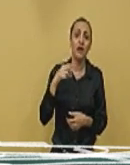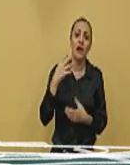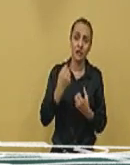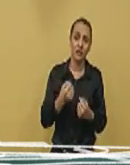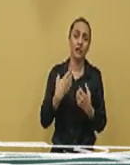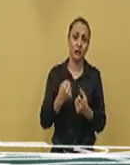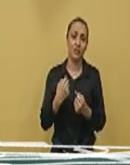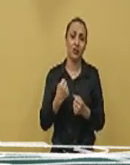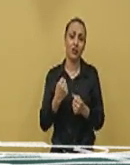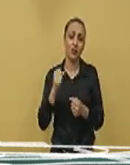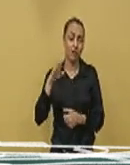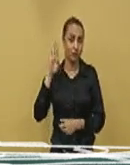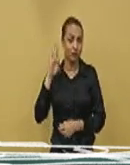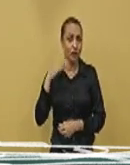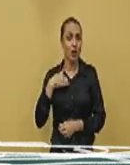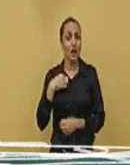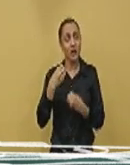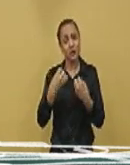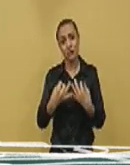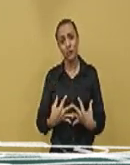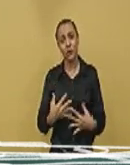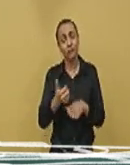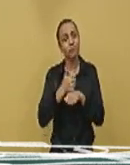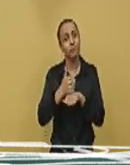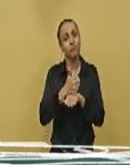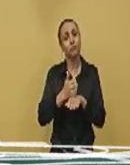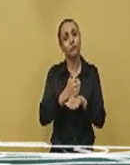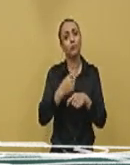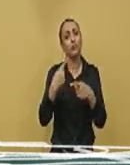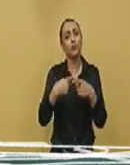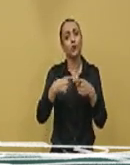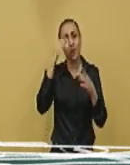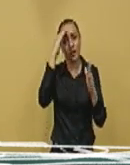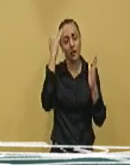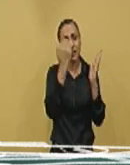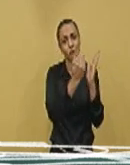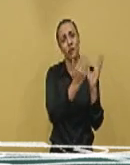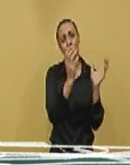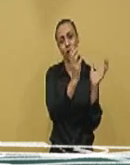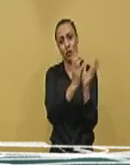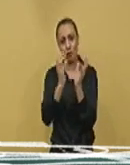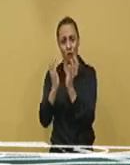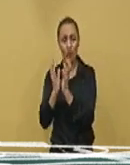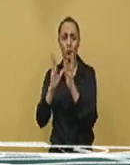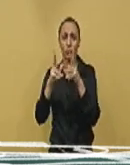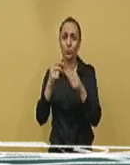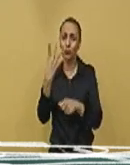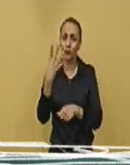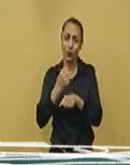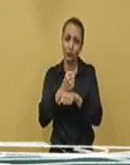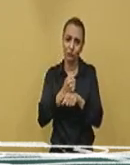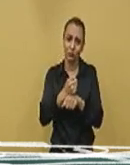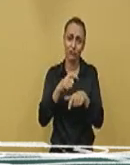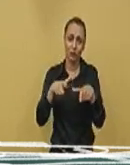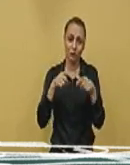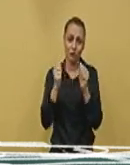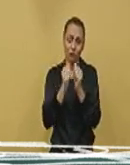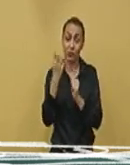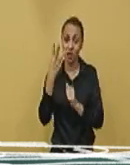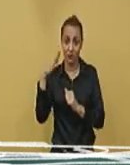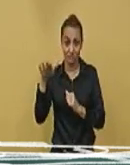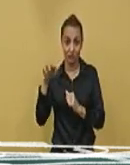A justificativa é principalmente por respeito à nossa equipe que trabalhou esses 3 anos e meio